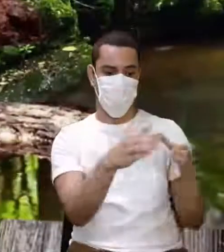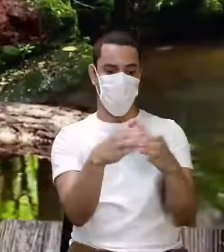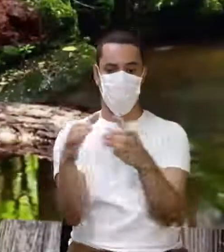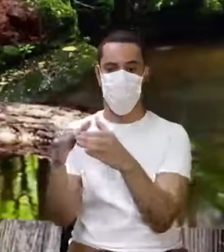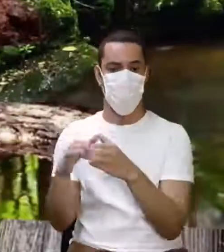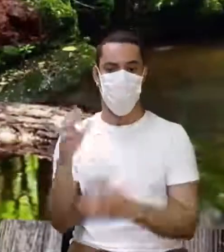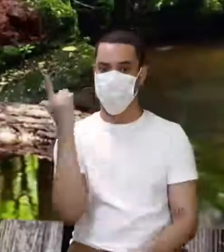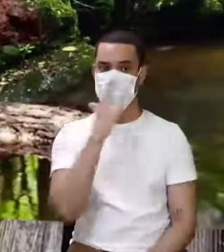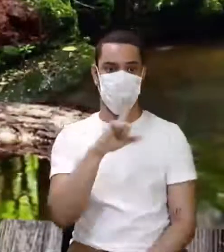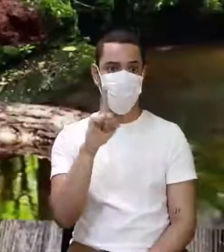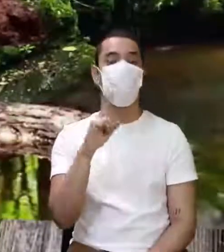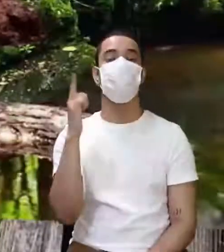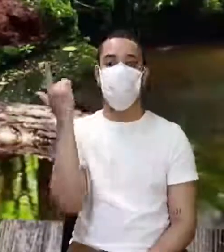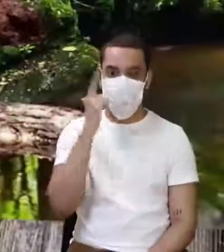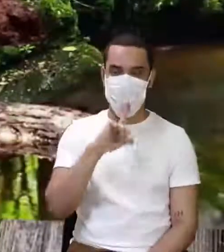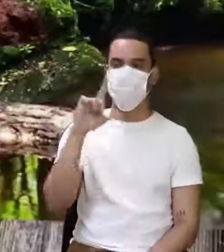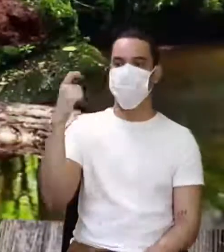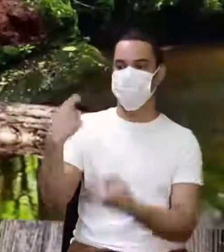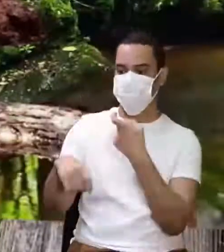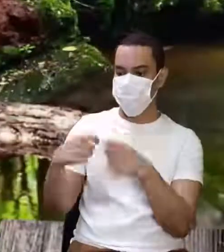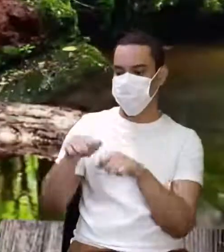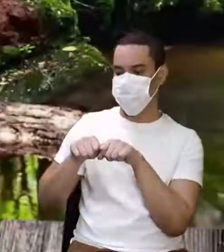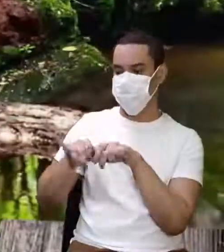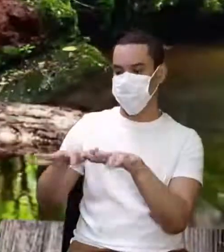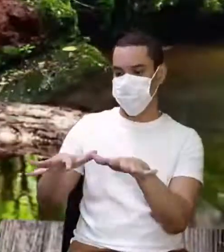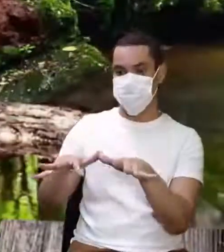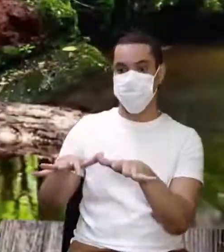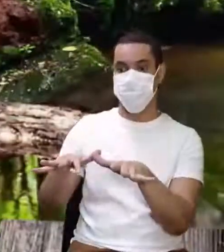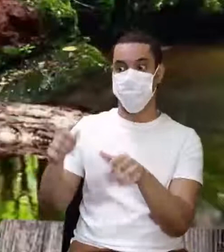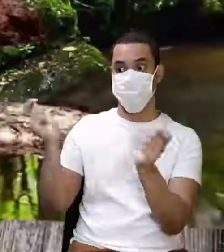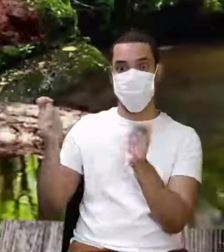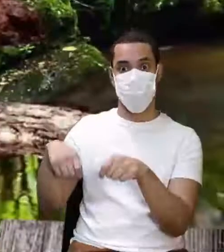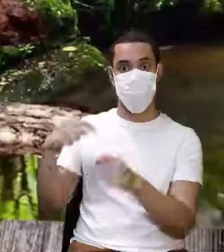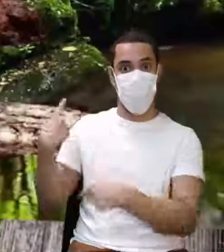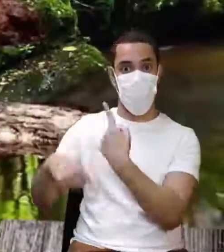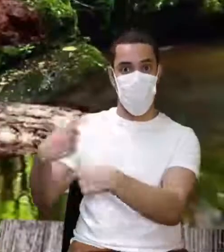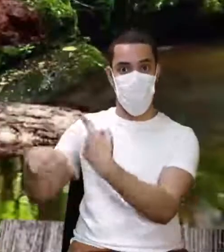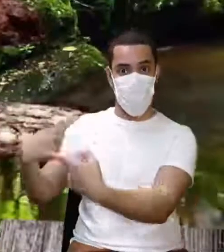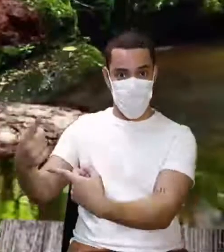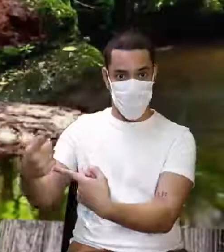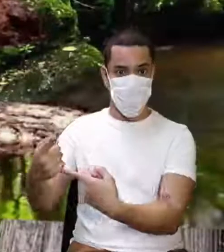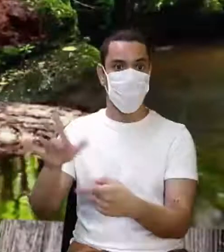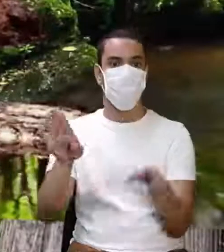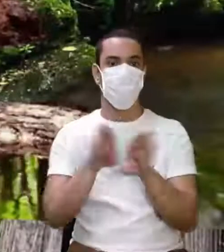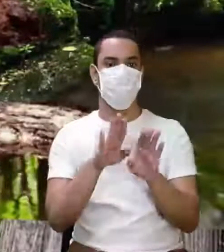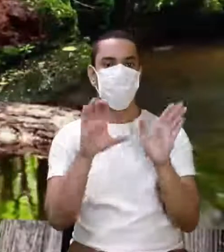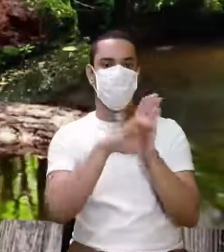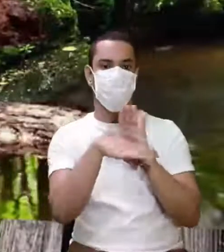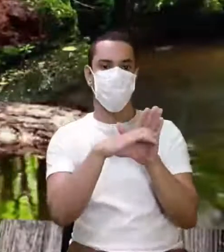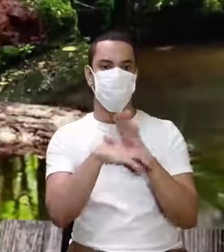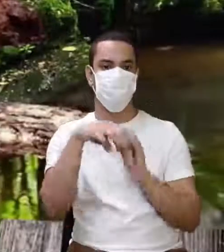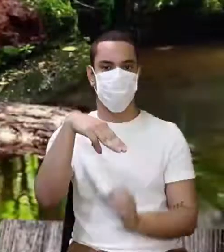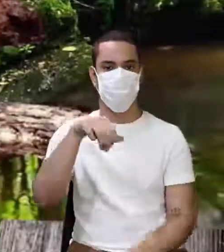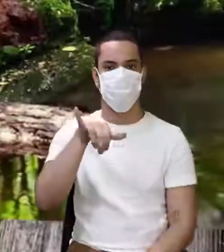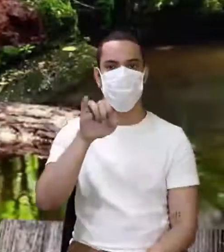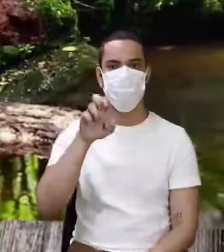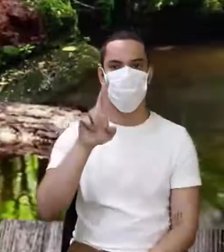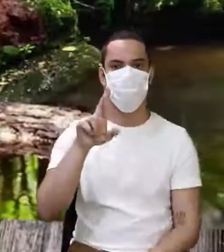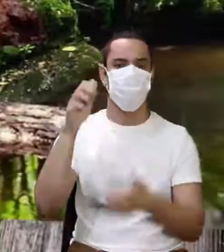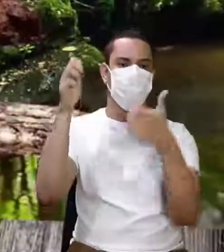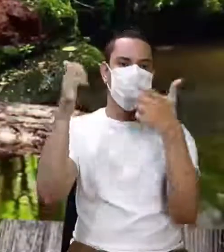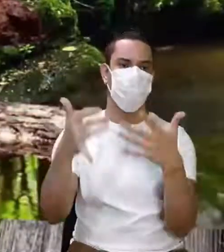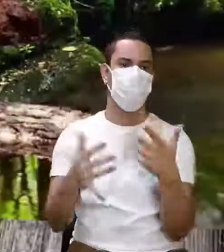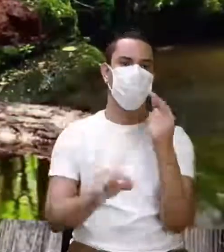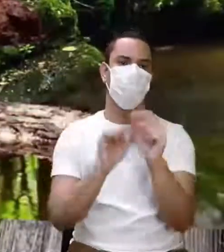reproduzir ou que conseguem se reproduzir e deixam descendentes férteis. E aí a gente deu o conceito lá de Meyer, né, que traz